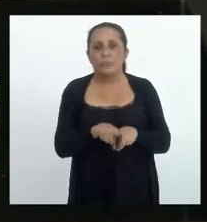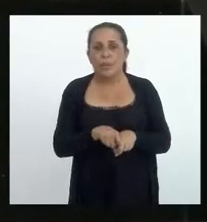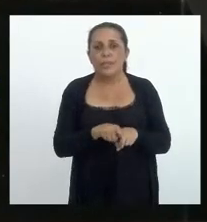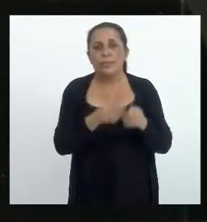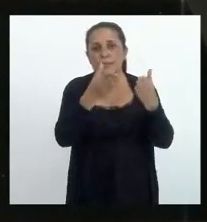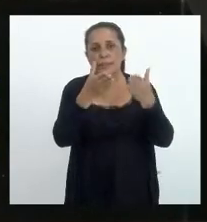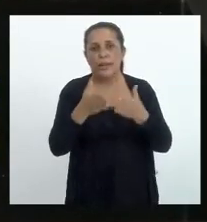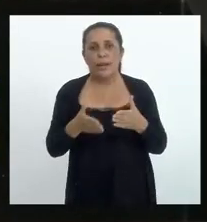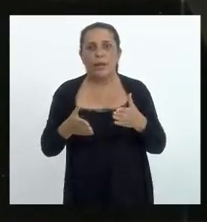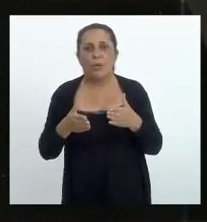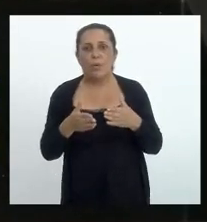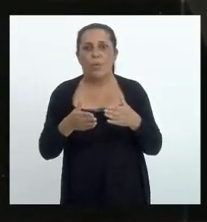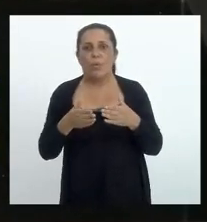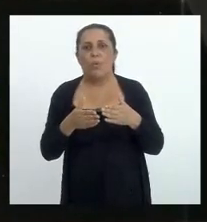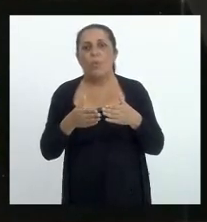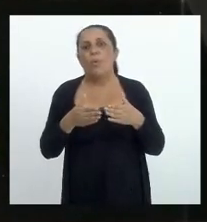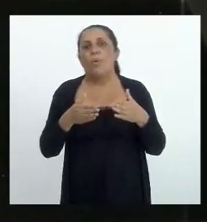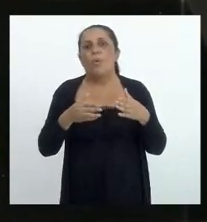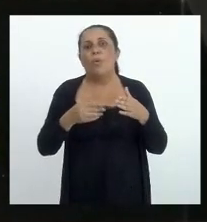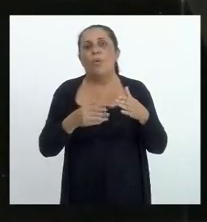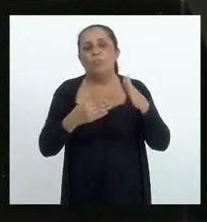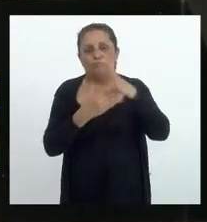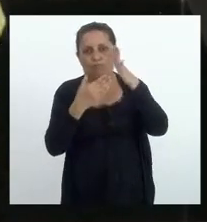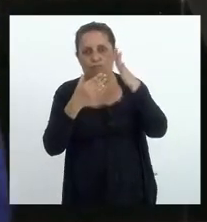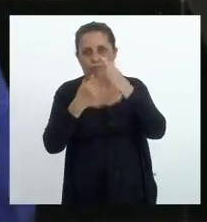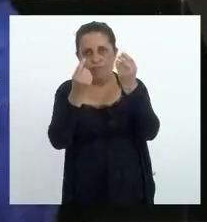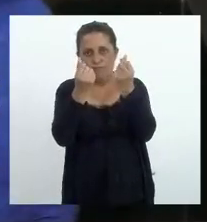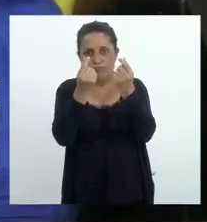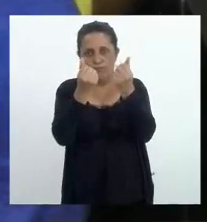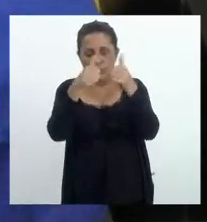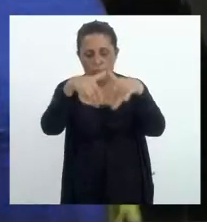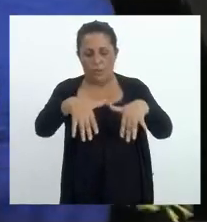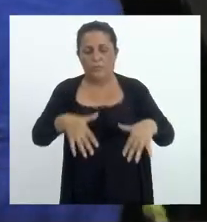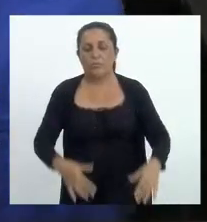consigo também um teto de gastos.